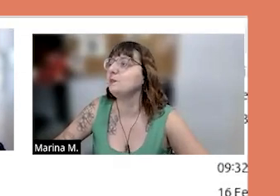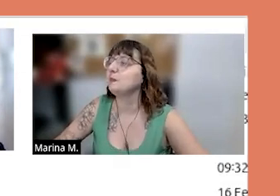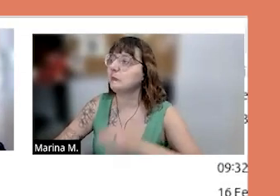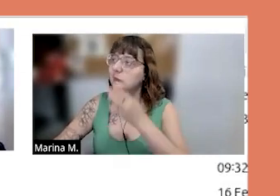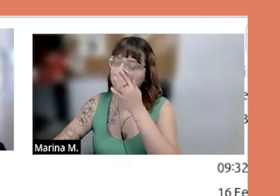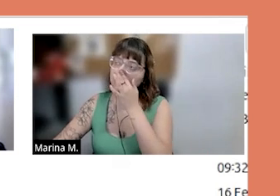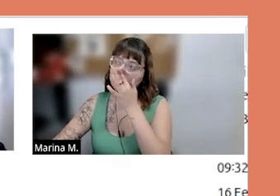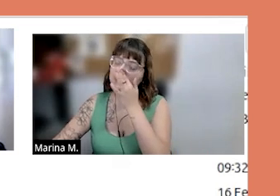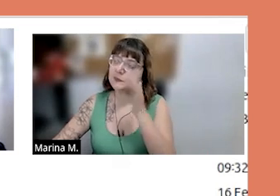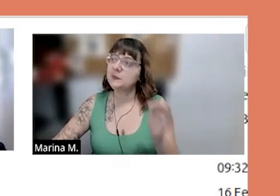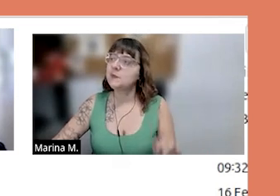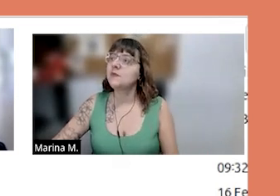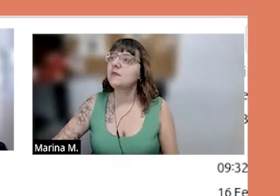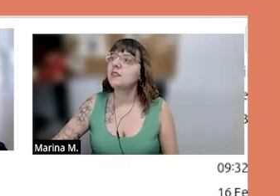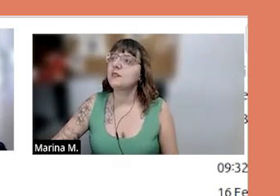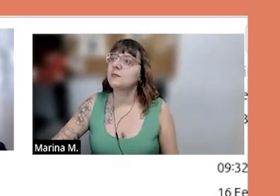daqui